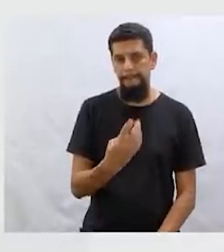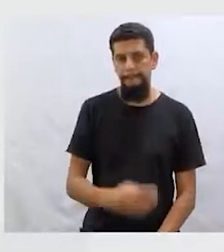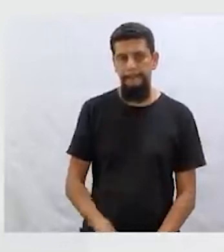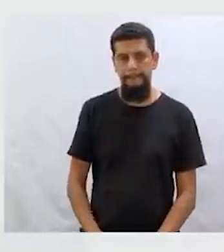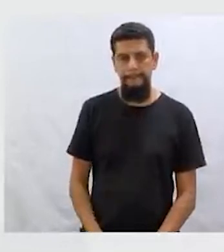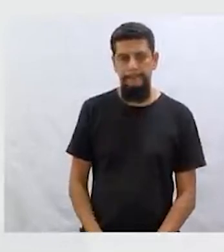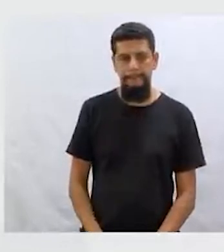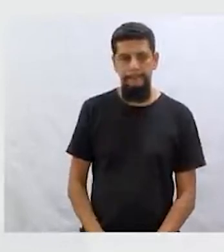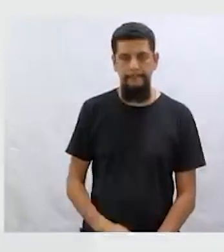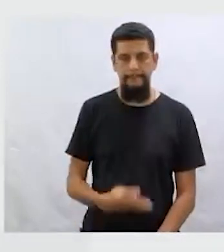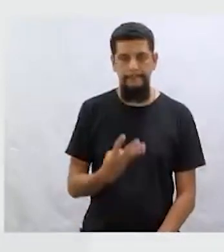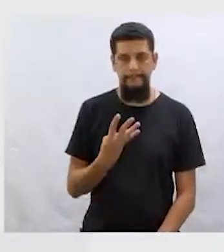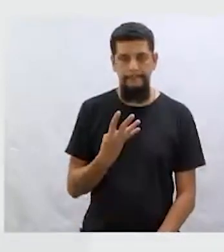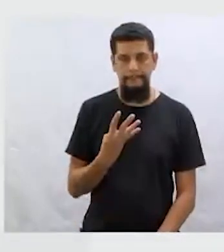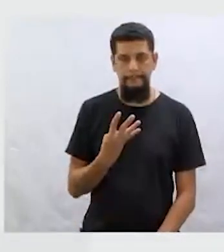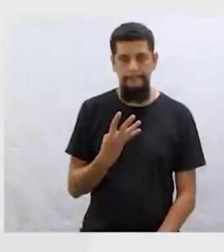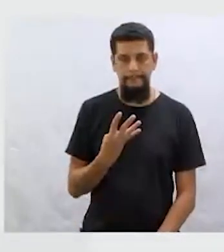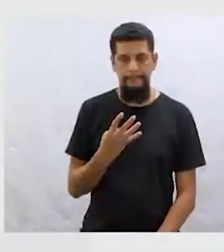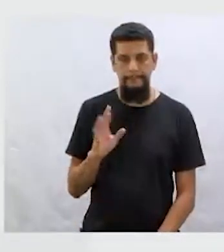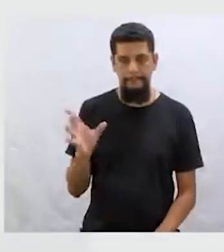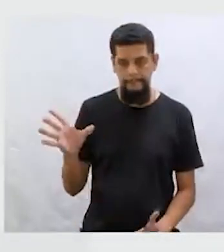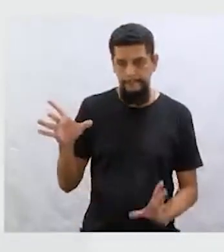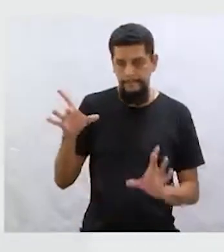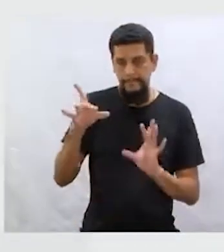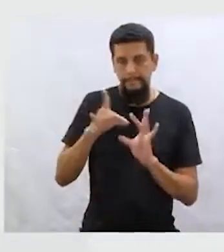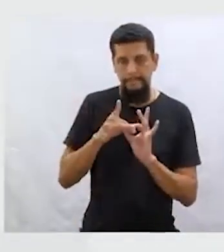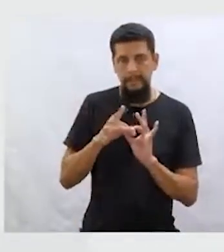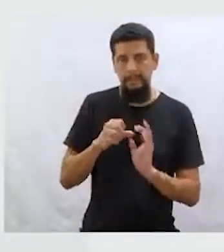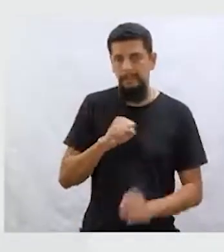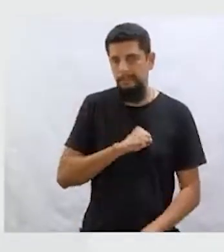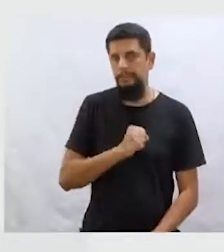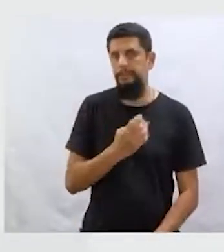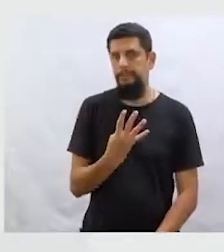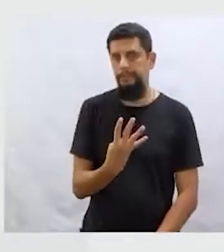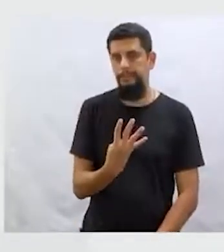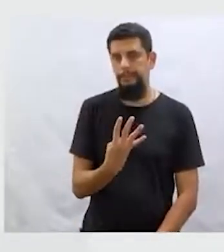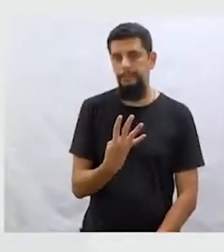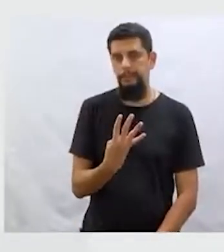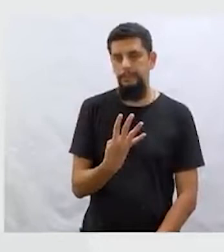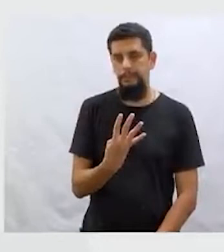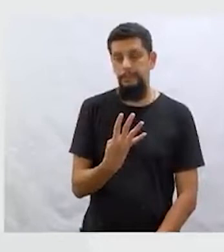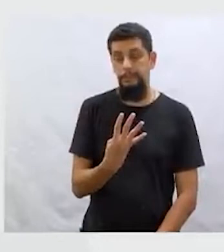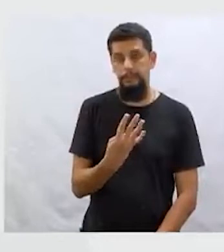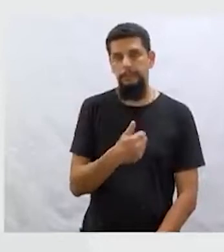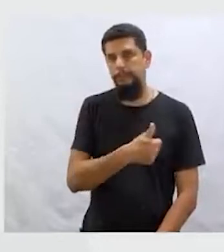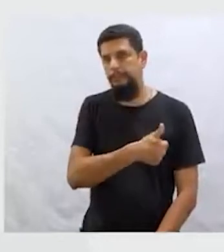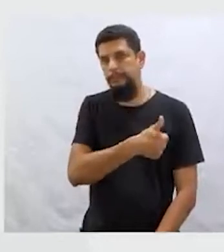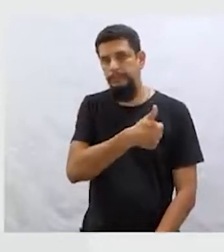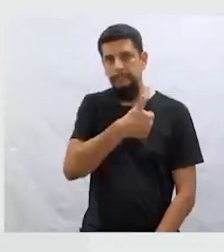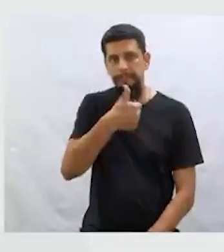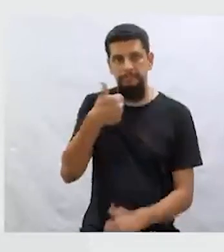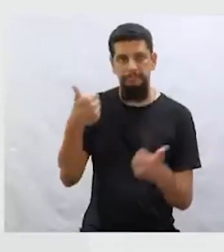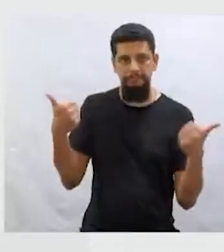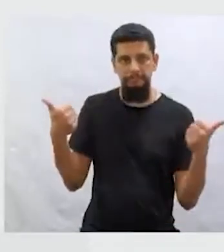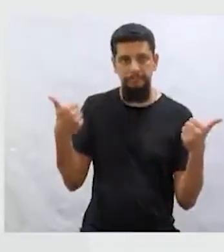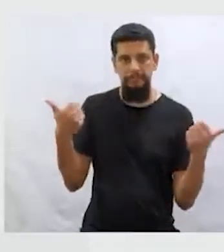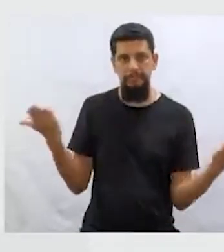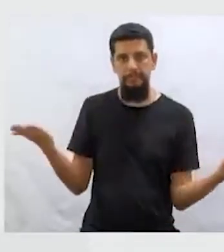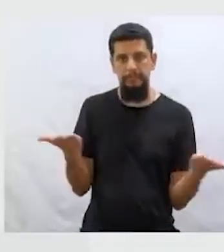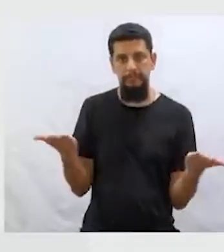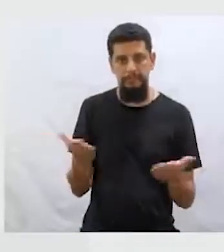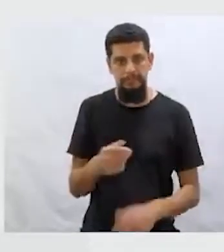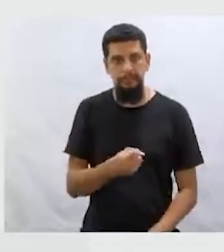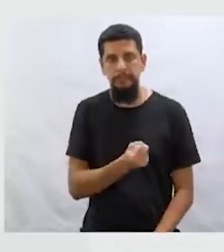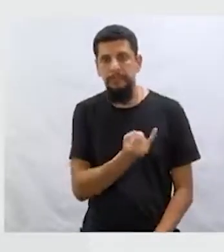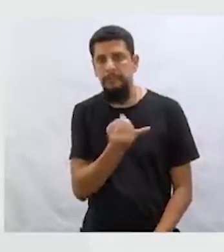Vamos contar lá. 3, 4, 5. Então, o número 4. Muito bem.